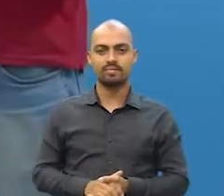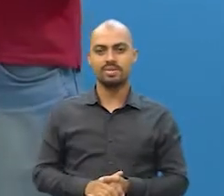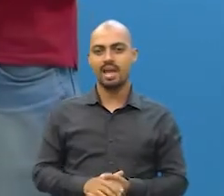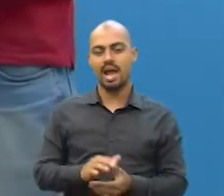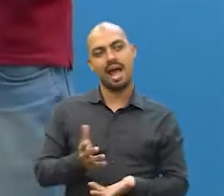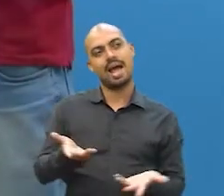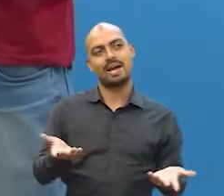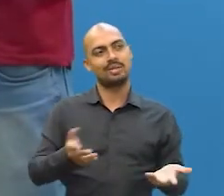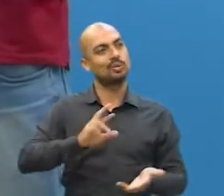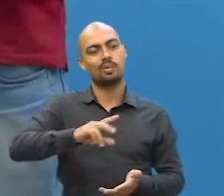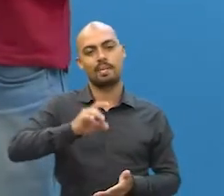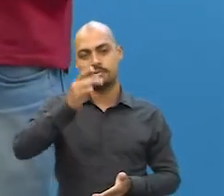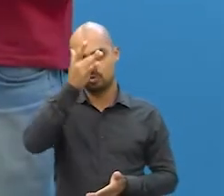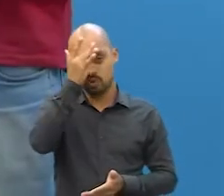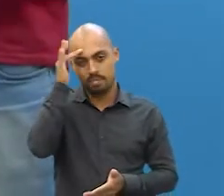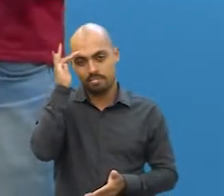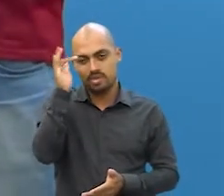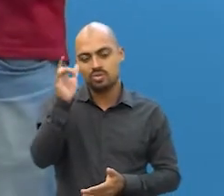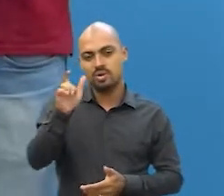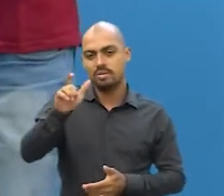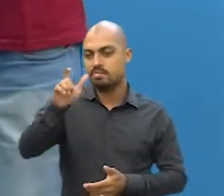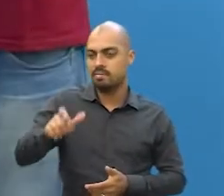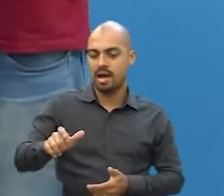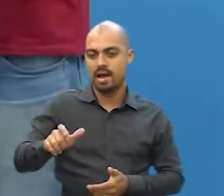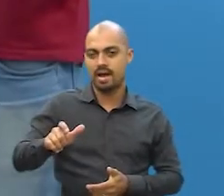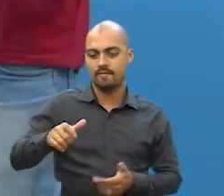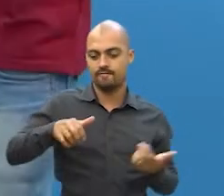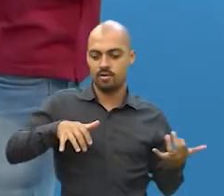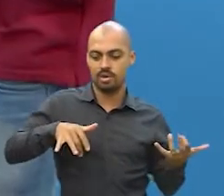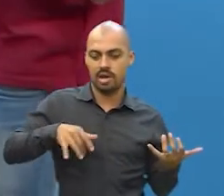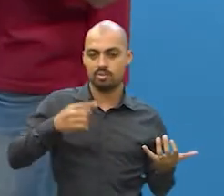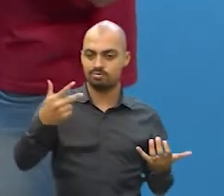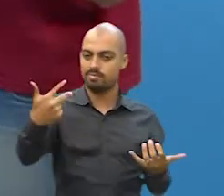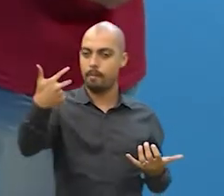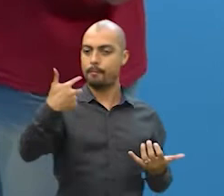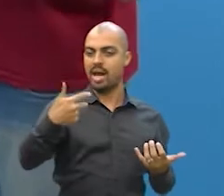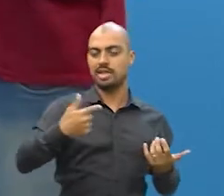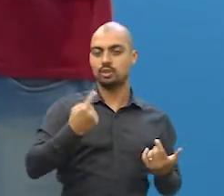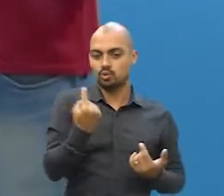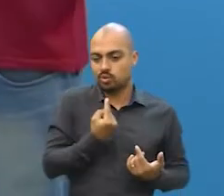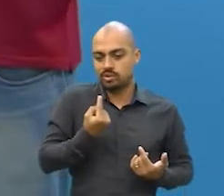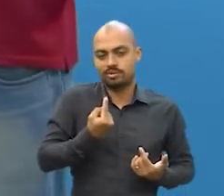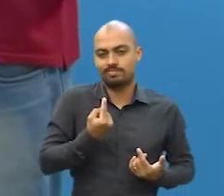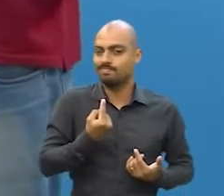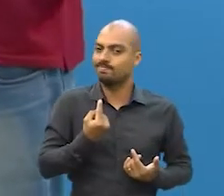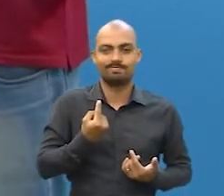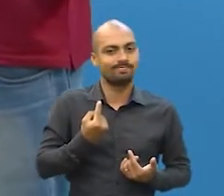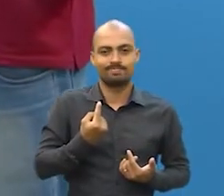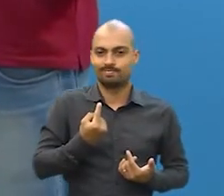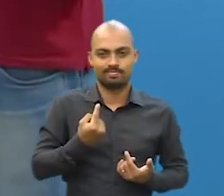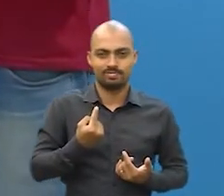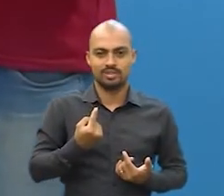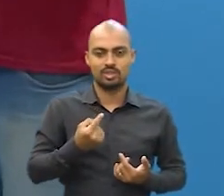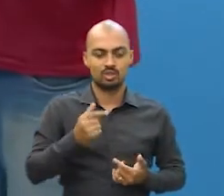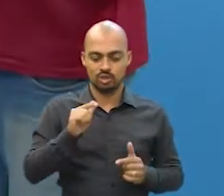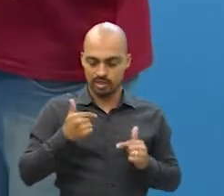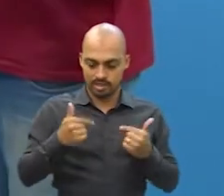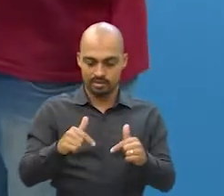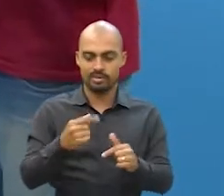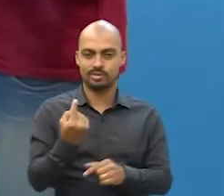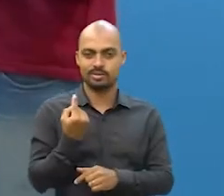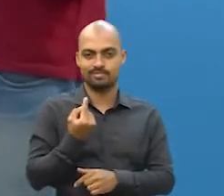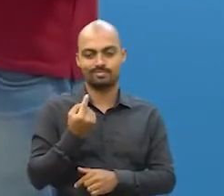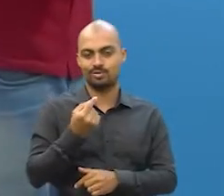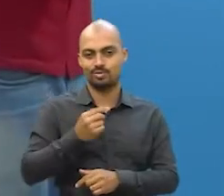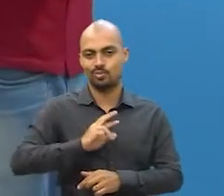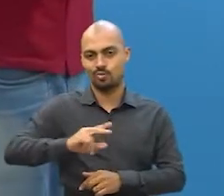só aquela pessoa ali na frente do violão tocando sozinho, na música não tem essa também de trabalhar não, sozinho, cara. É